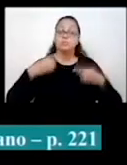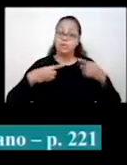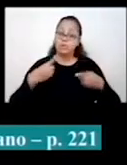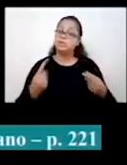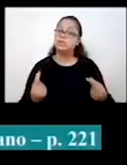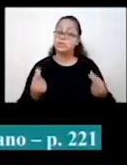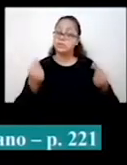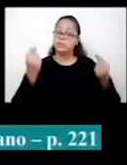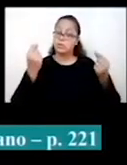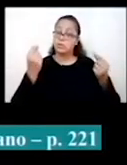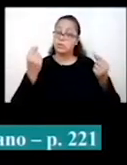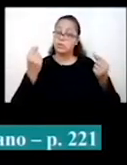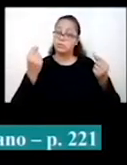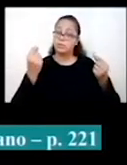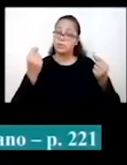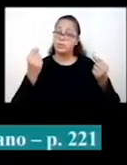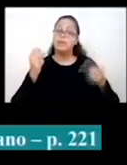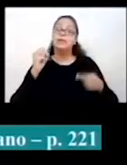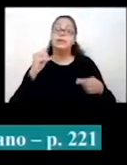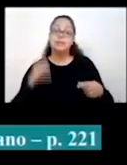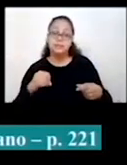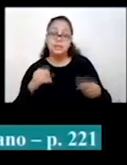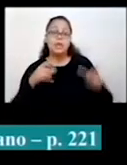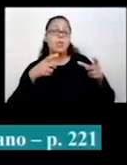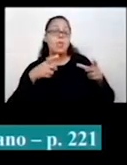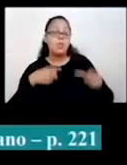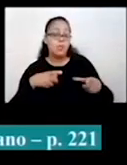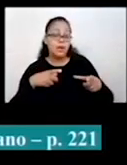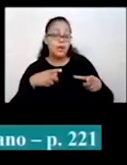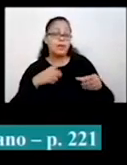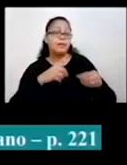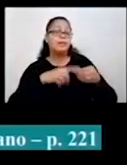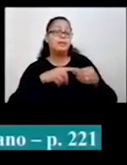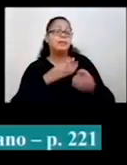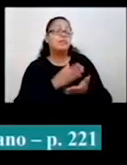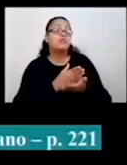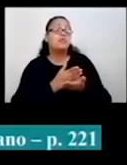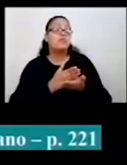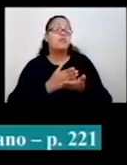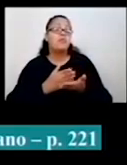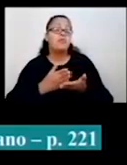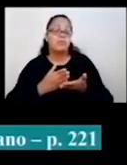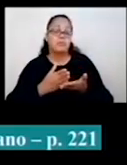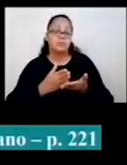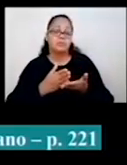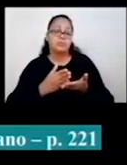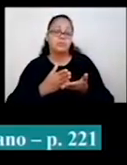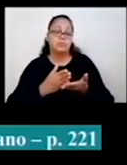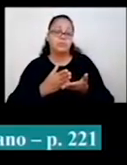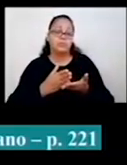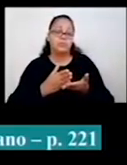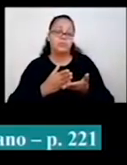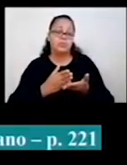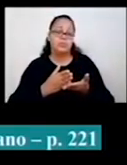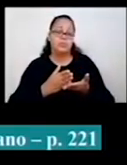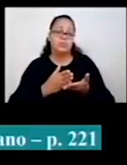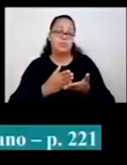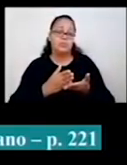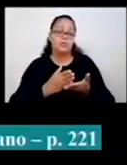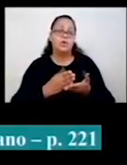características políticas e econômicas, são as características de ordem natural, é o lugar onde essa cidade nasceu. que com certeza pode